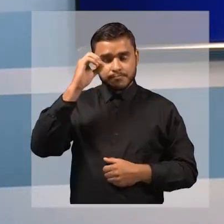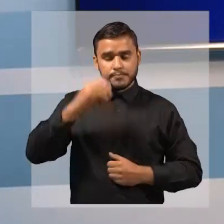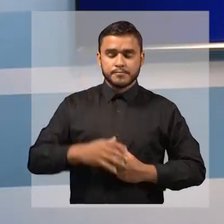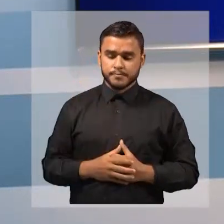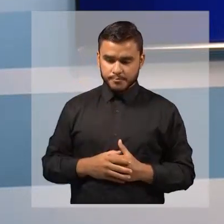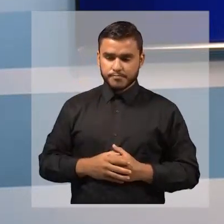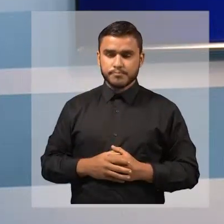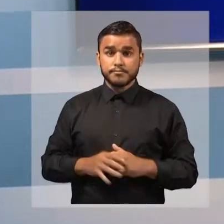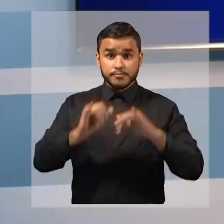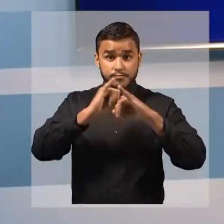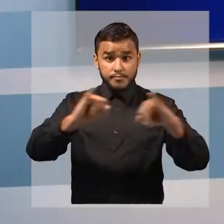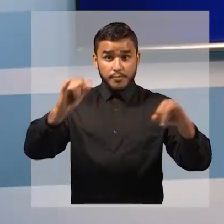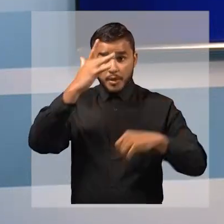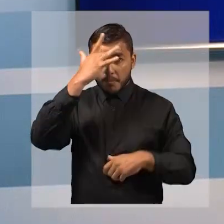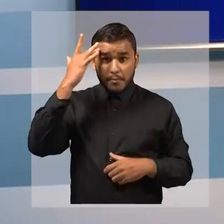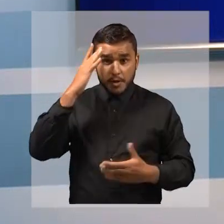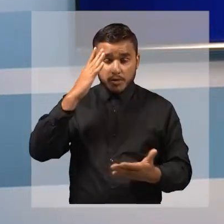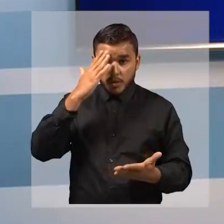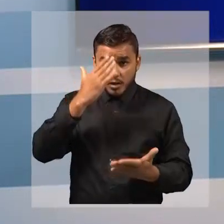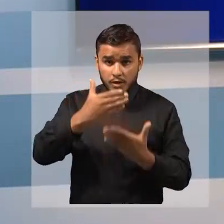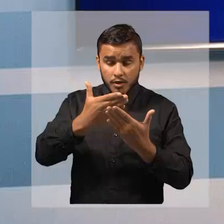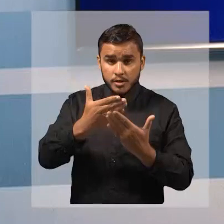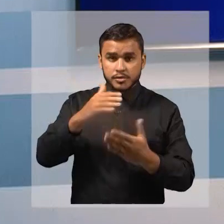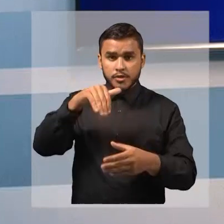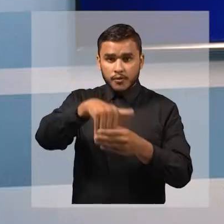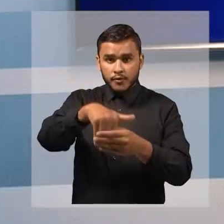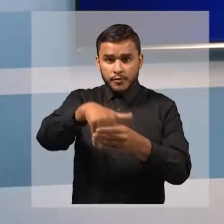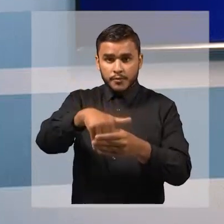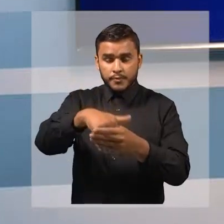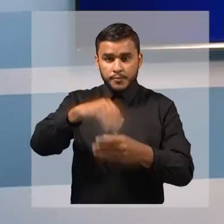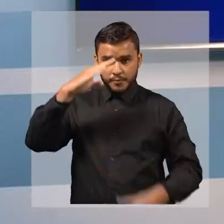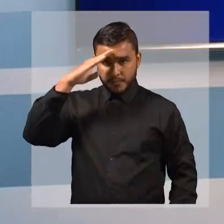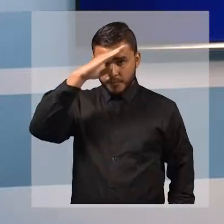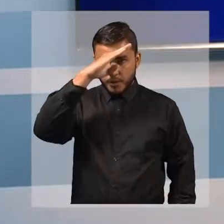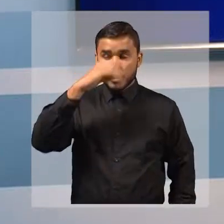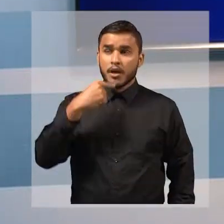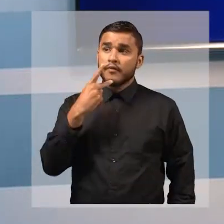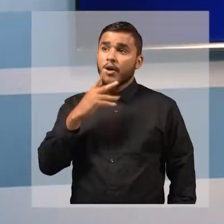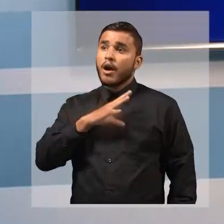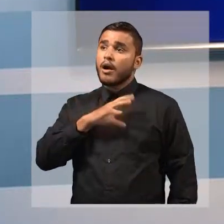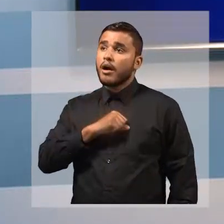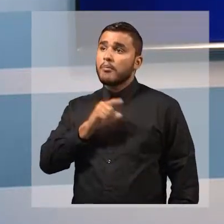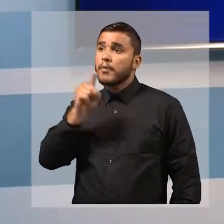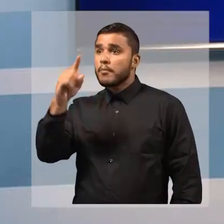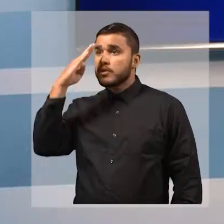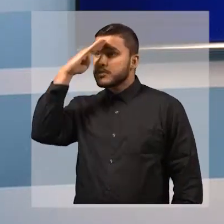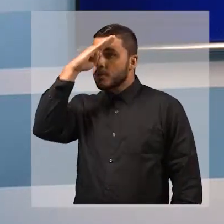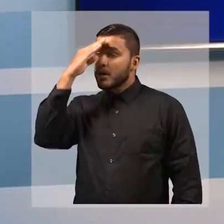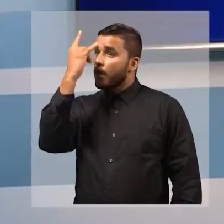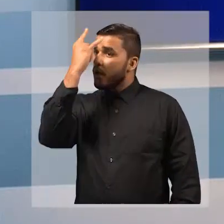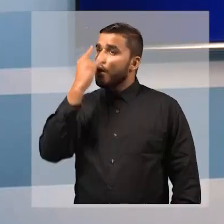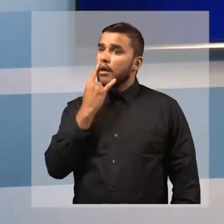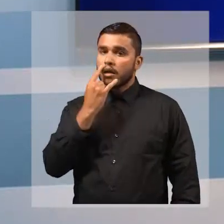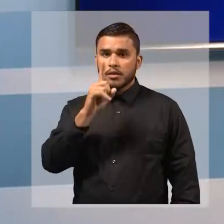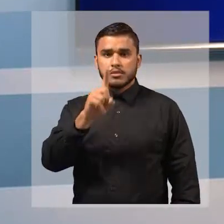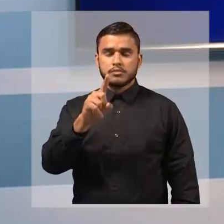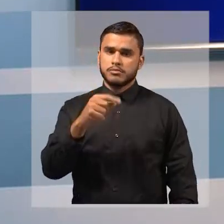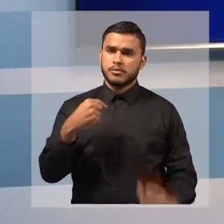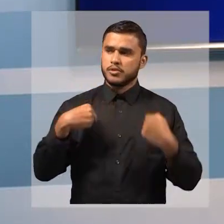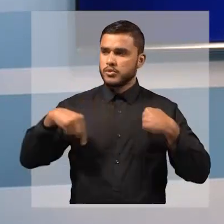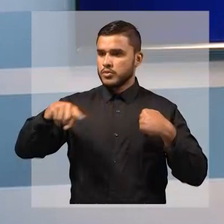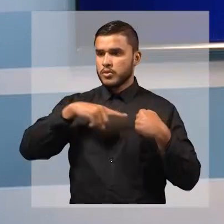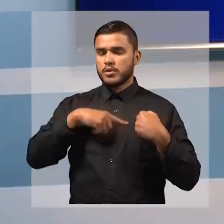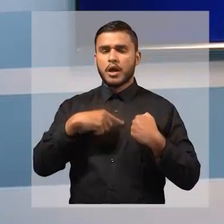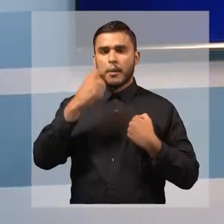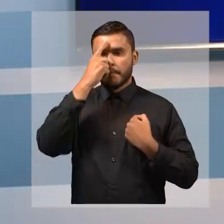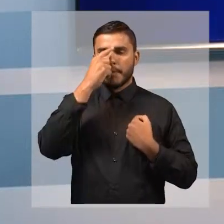desde já dizendo aos bolsonaristas que tendem a raciocinar com o coração, se é que isso é possível, que